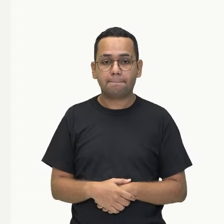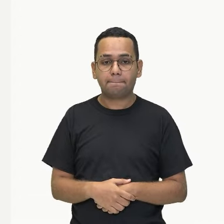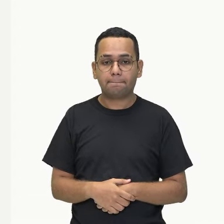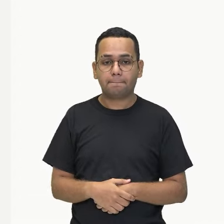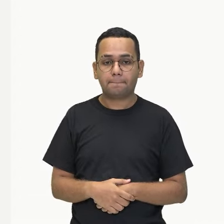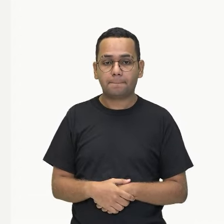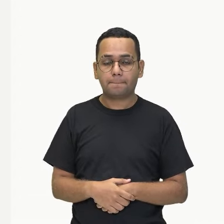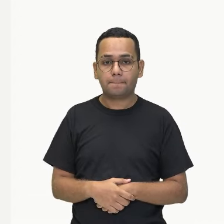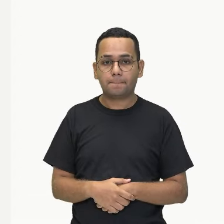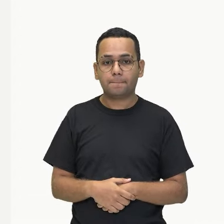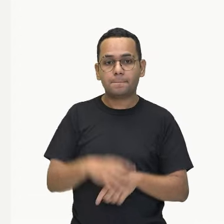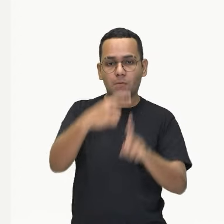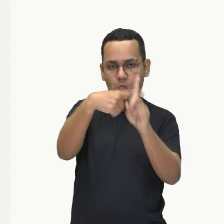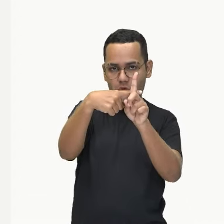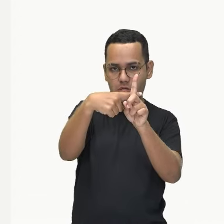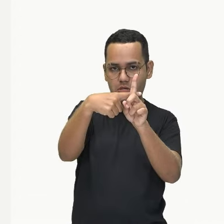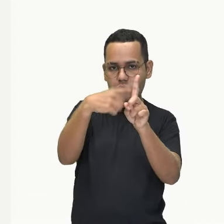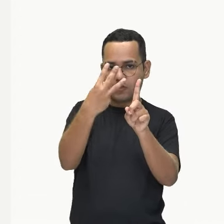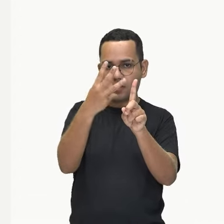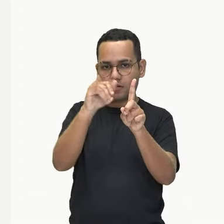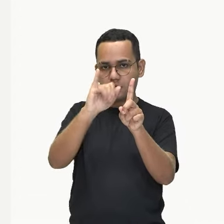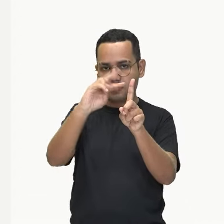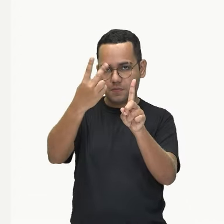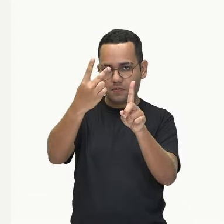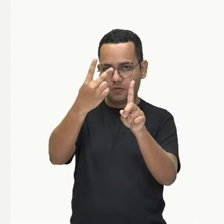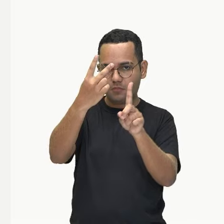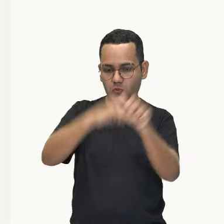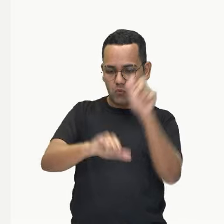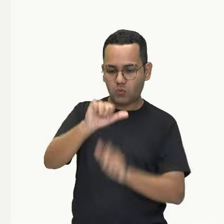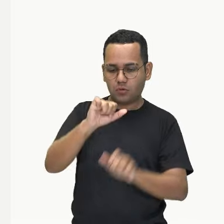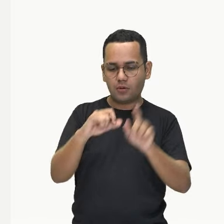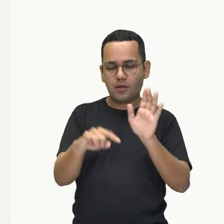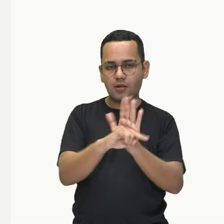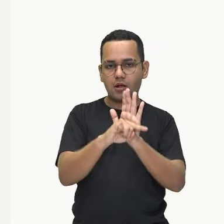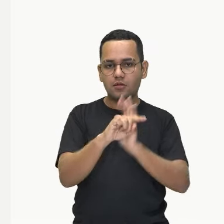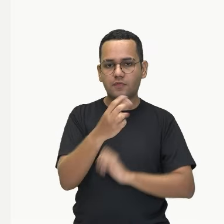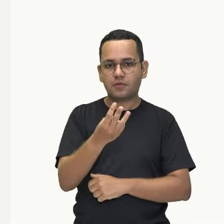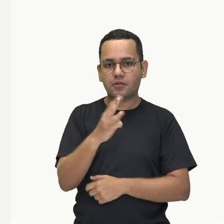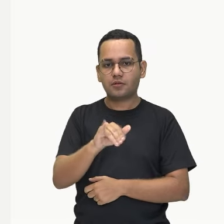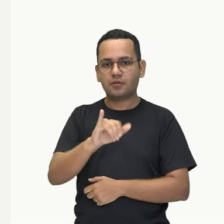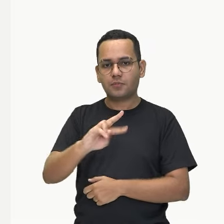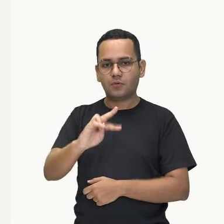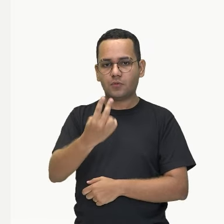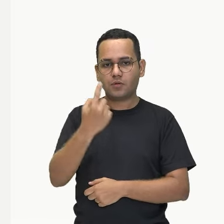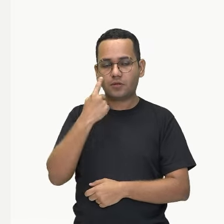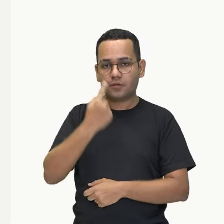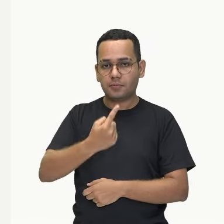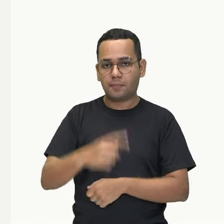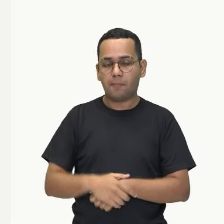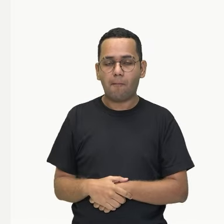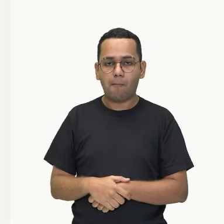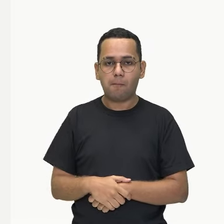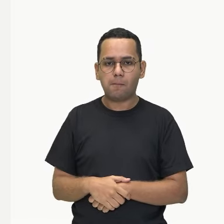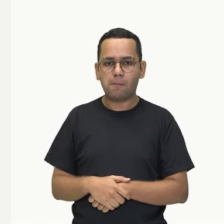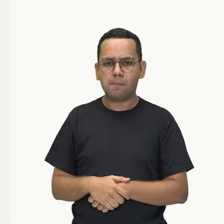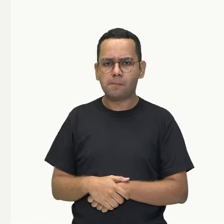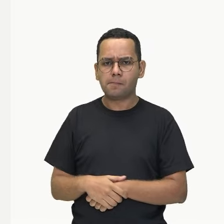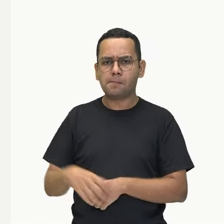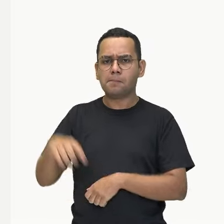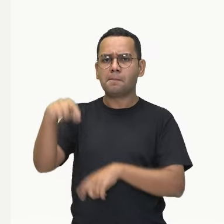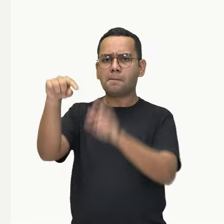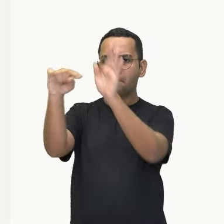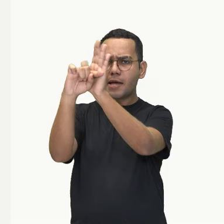Então, 3y ao quadrado está positivo, fica negativo.